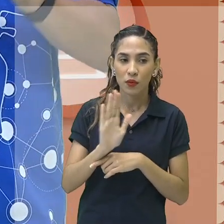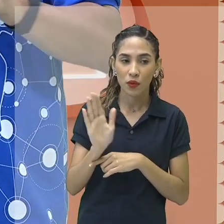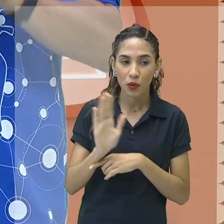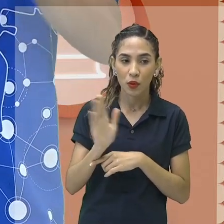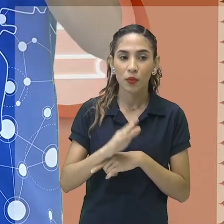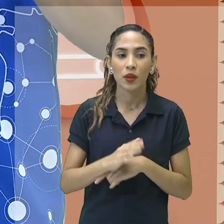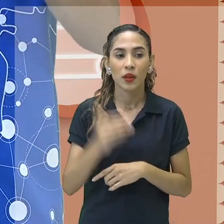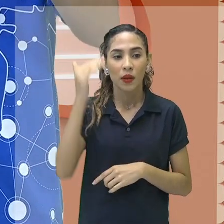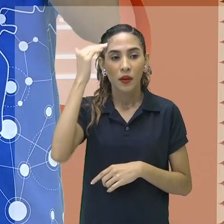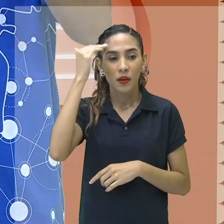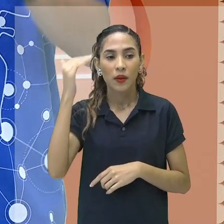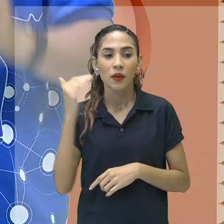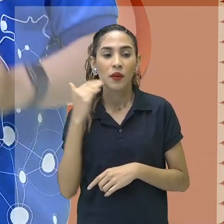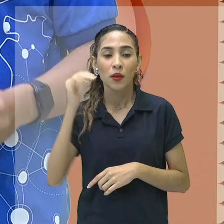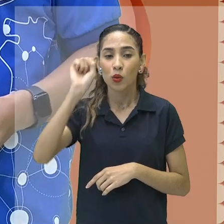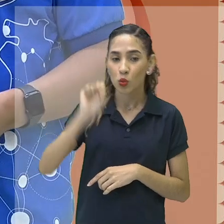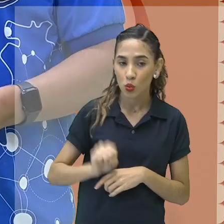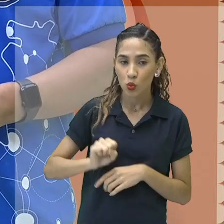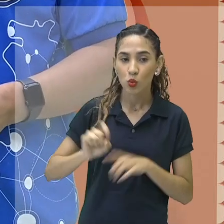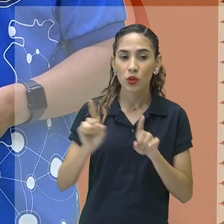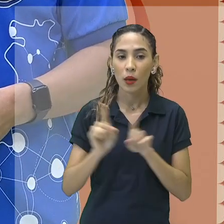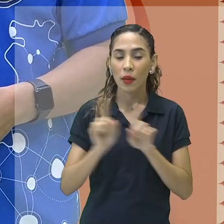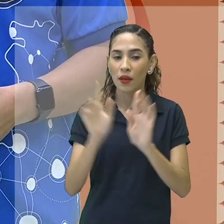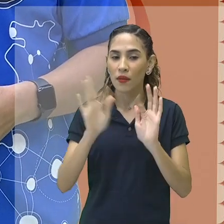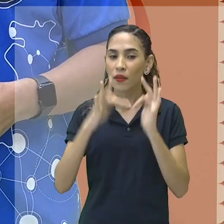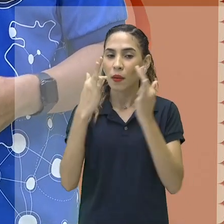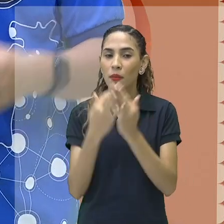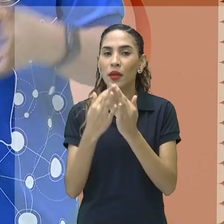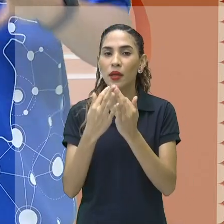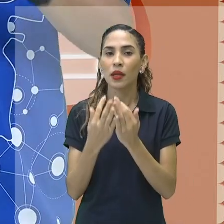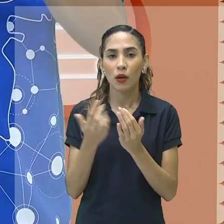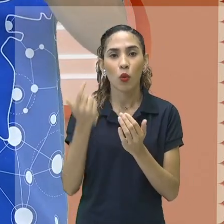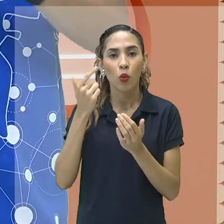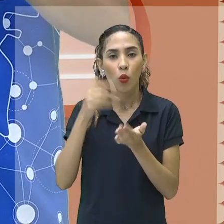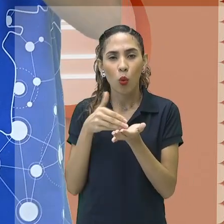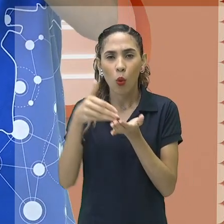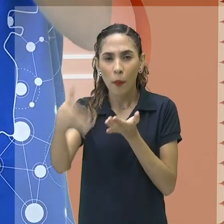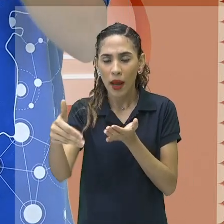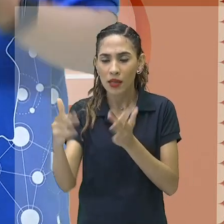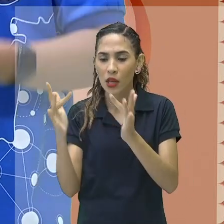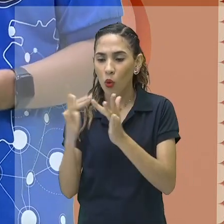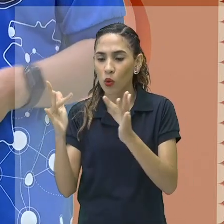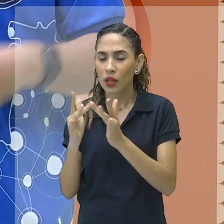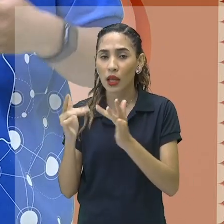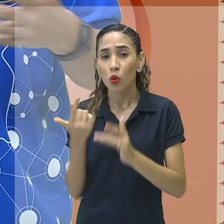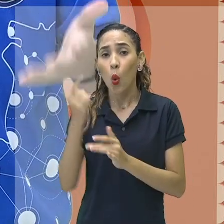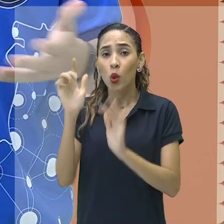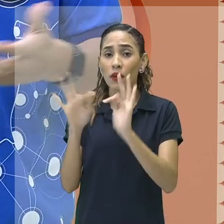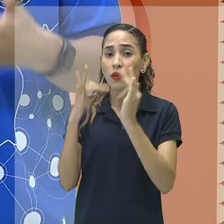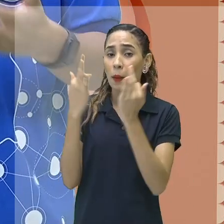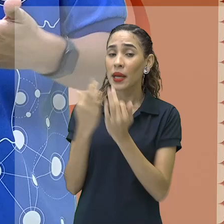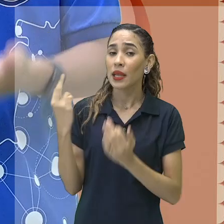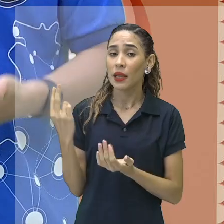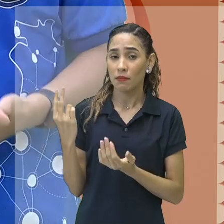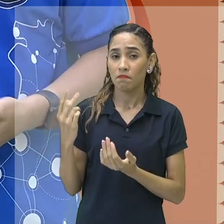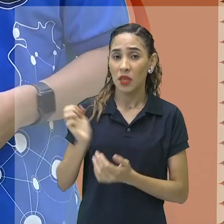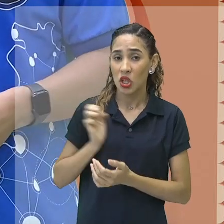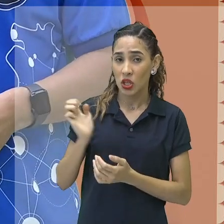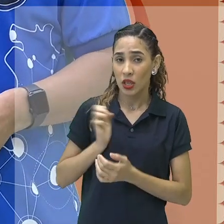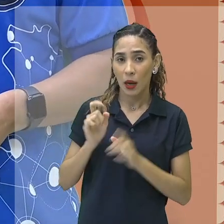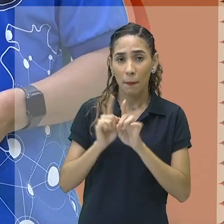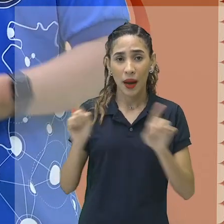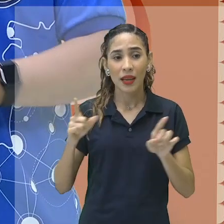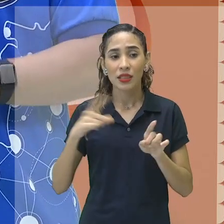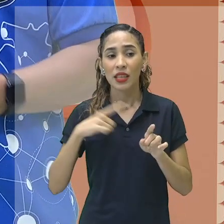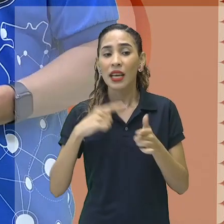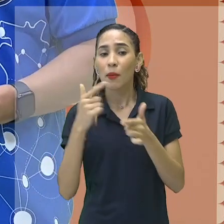começa a ocupar alguns espaços ali de uma família rica, né? E vai ocupando ali, só que, né, tem alguns problemas